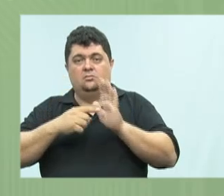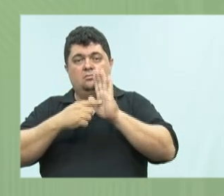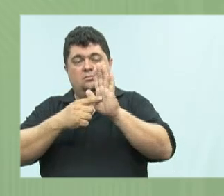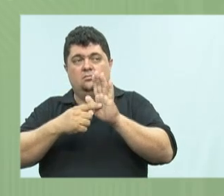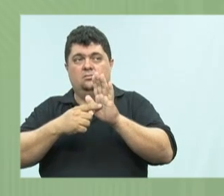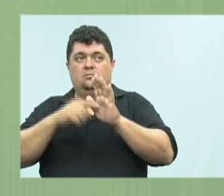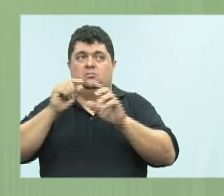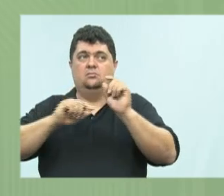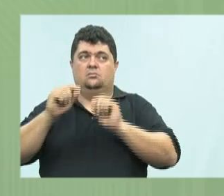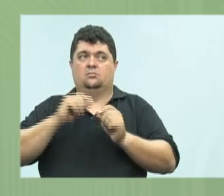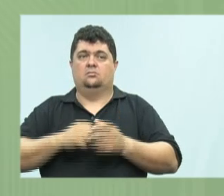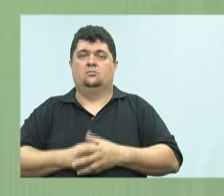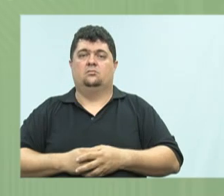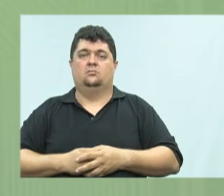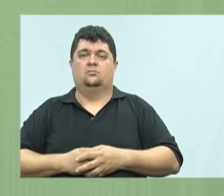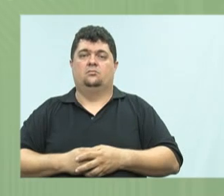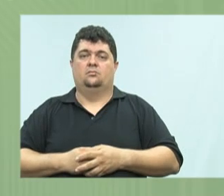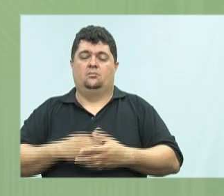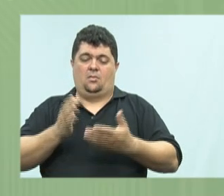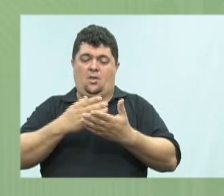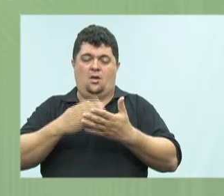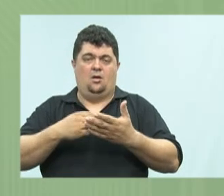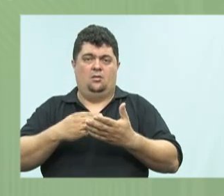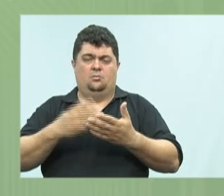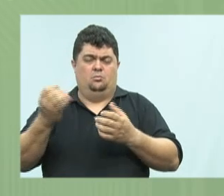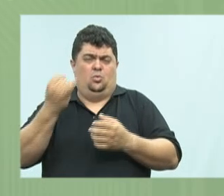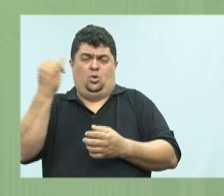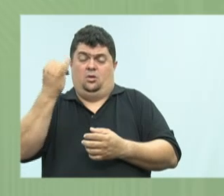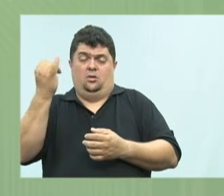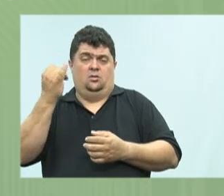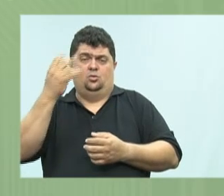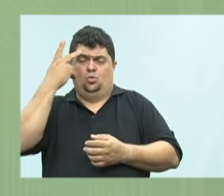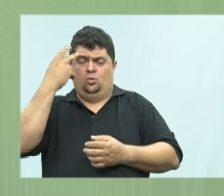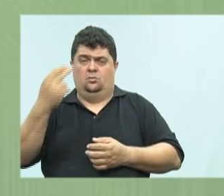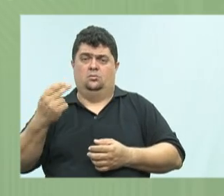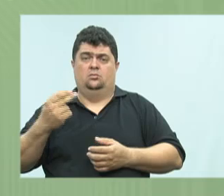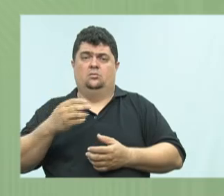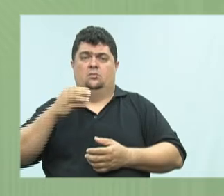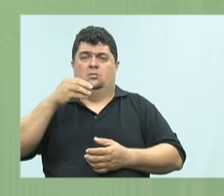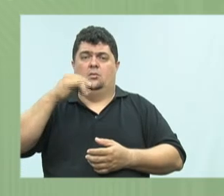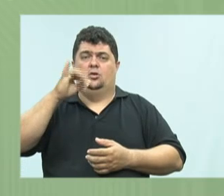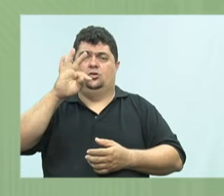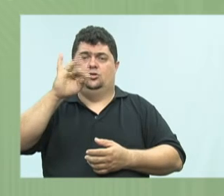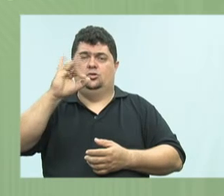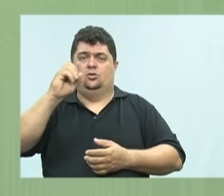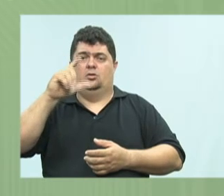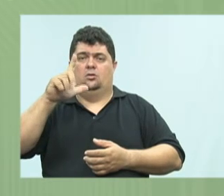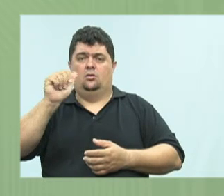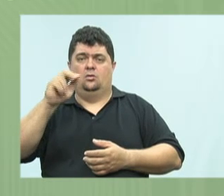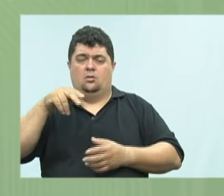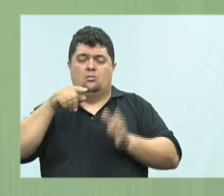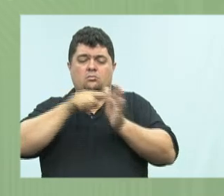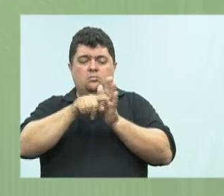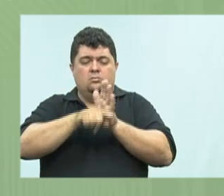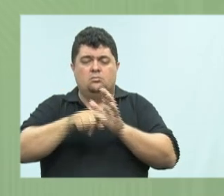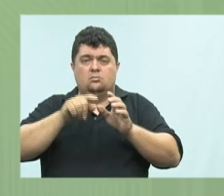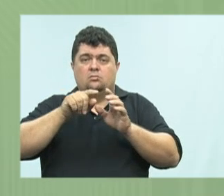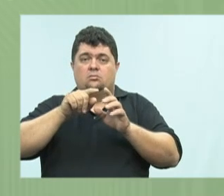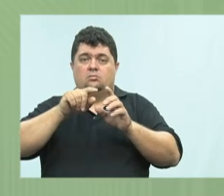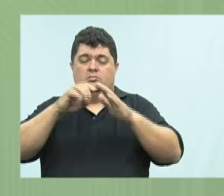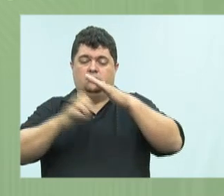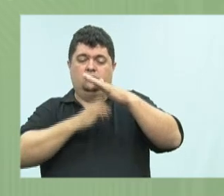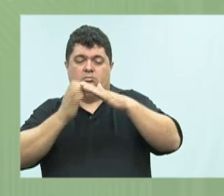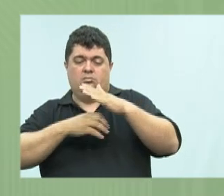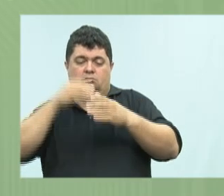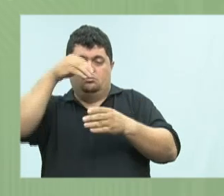aí, né, é uma obra clássica de Michel Tiolan, Pesquisação nas Organizações,